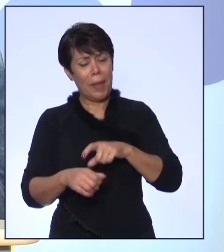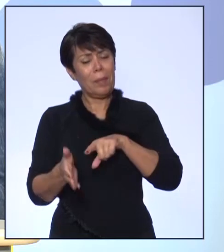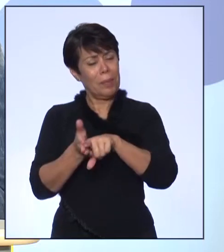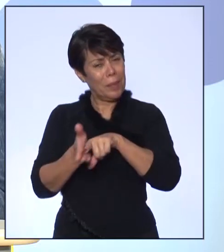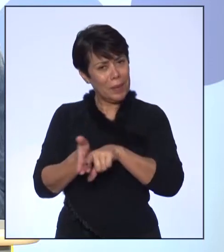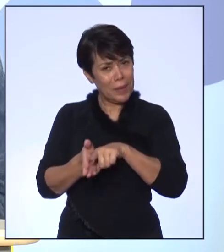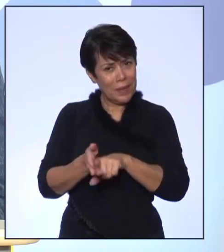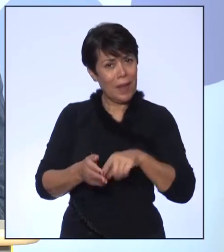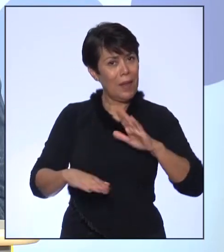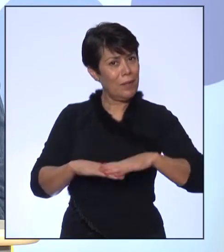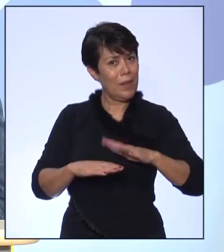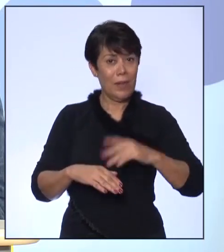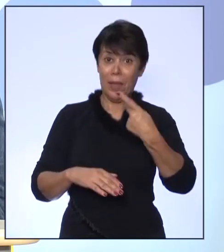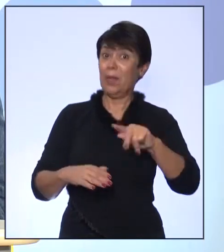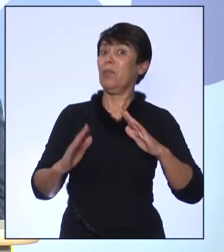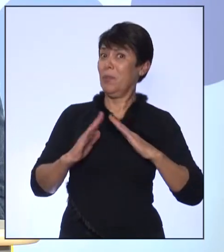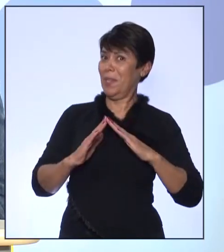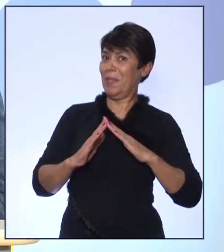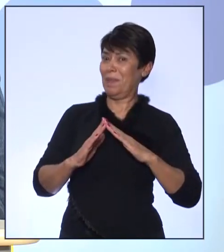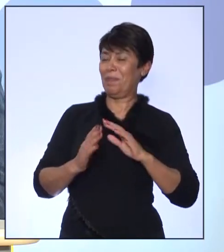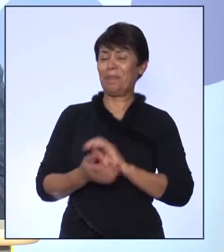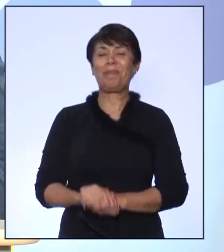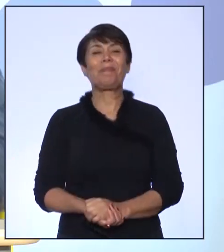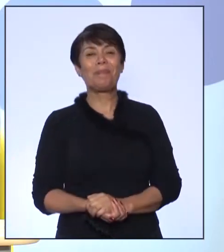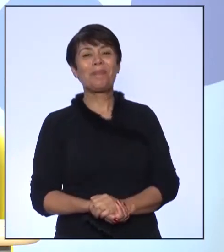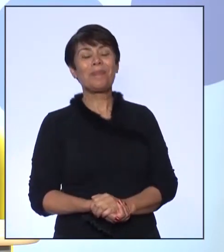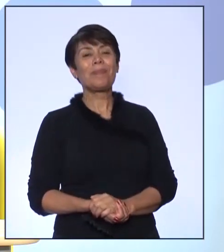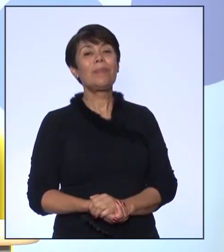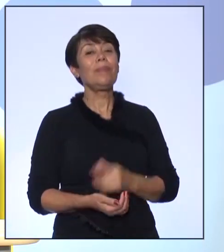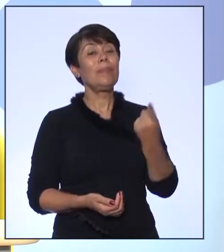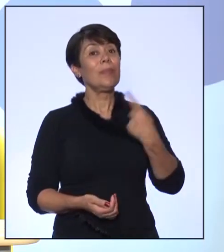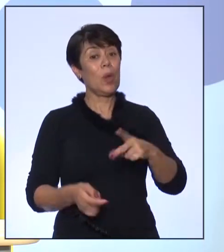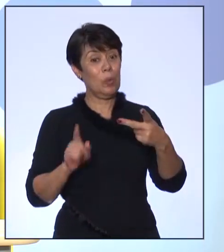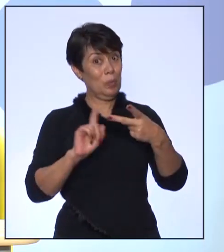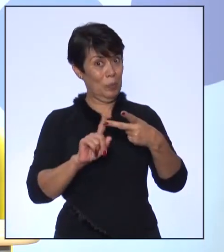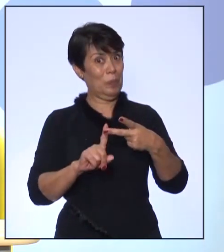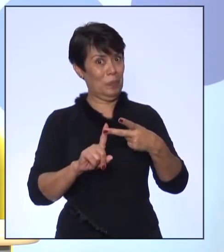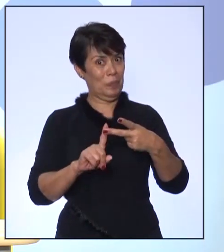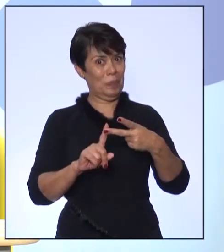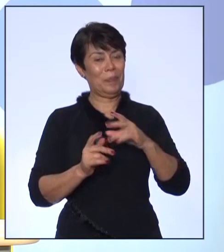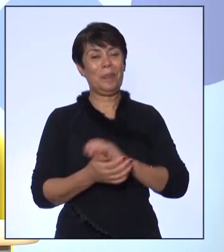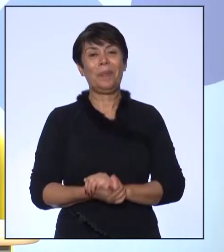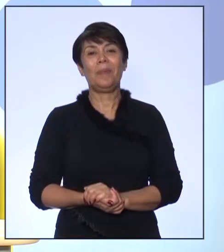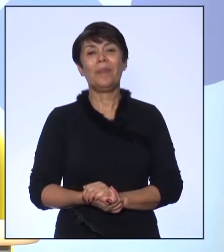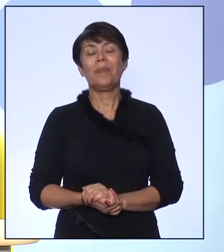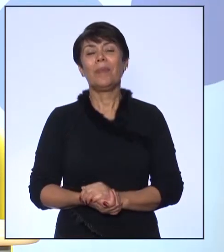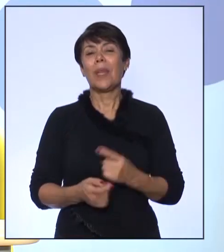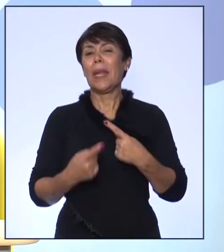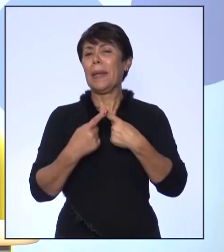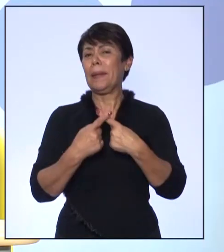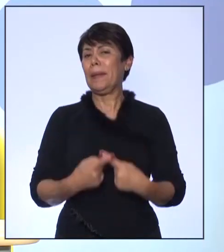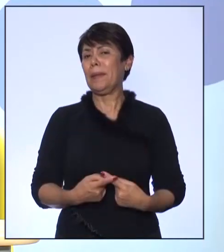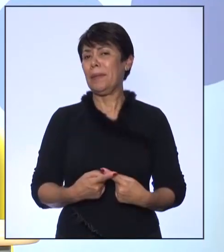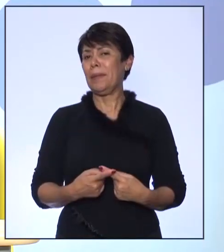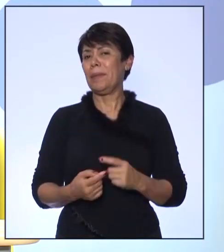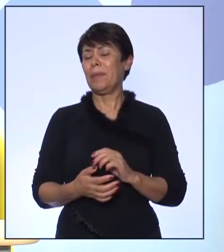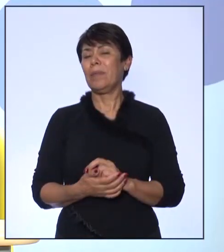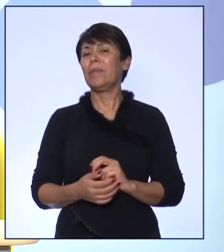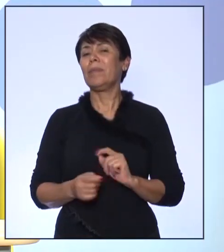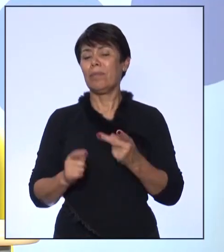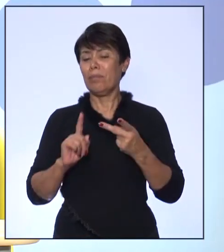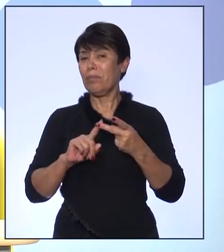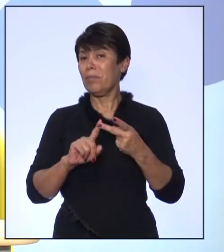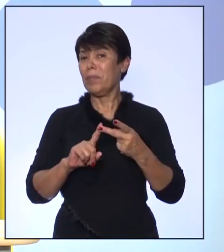realizar em casa, tá bom? Olha só, desafio 2, né? Vamos para o desafio 2. O que